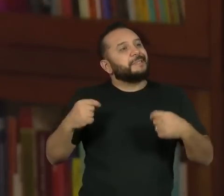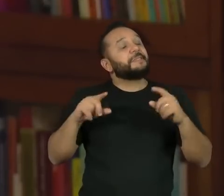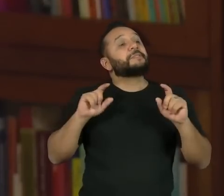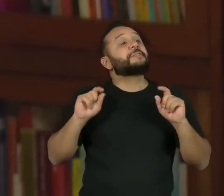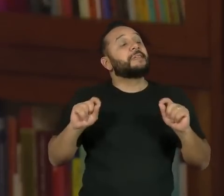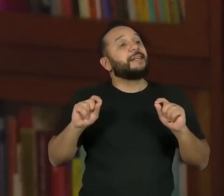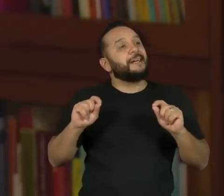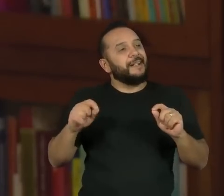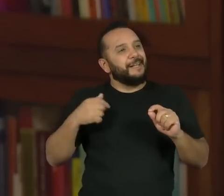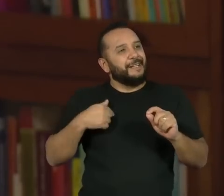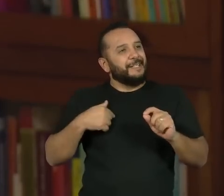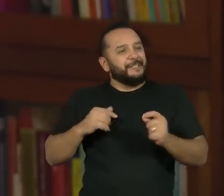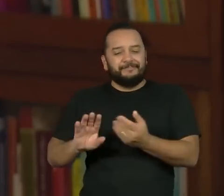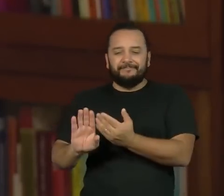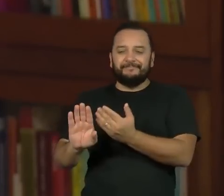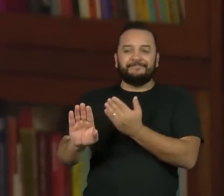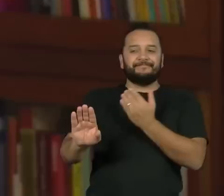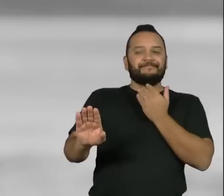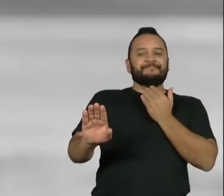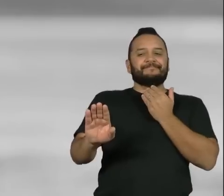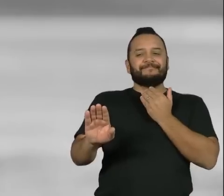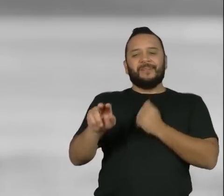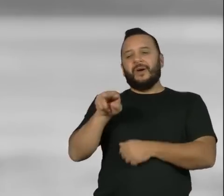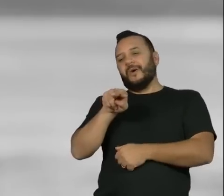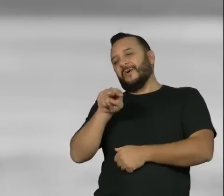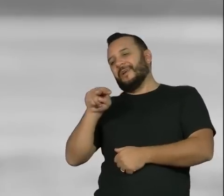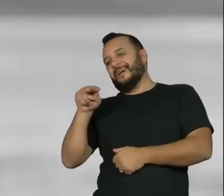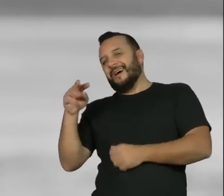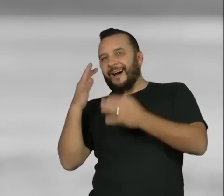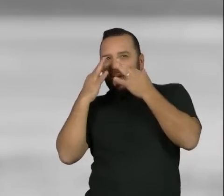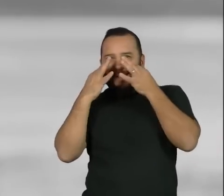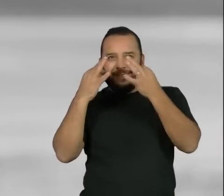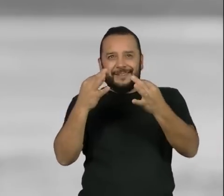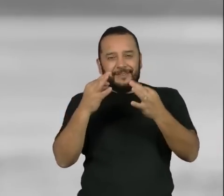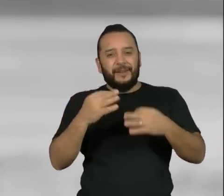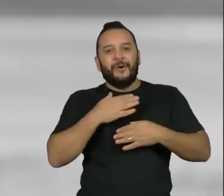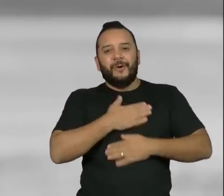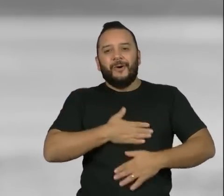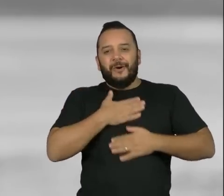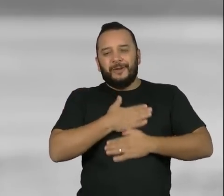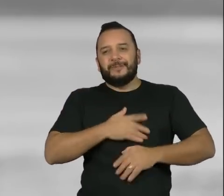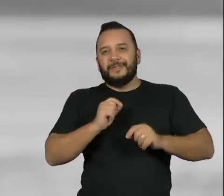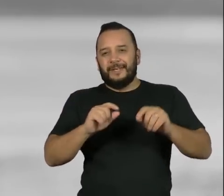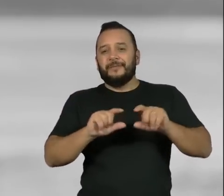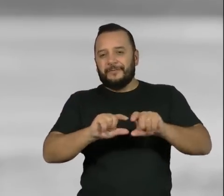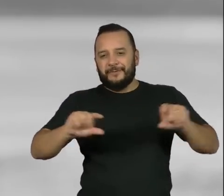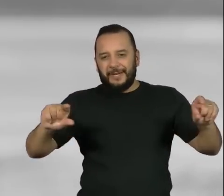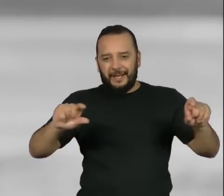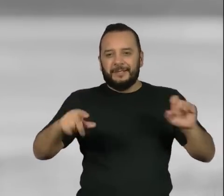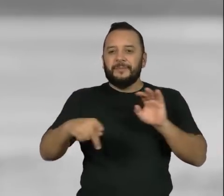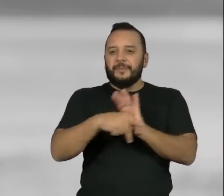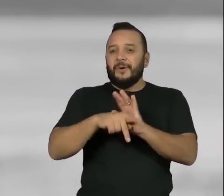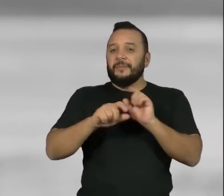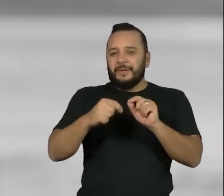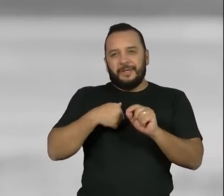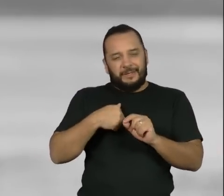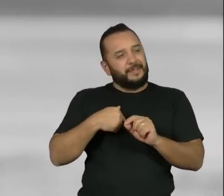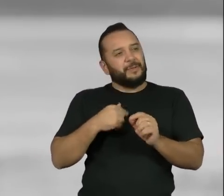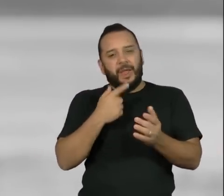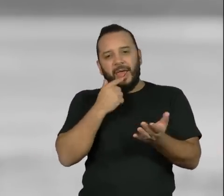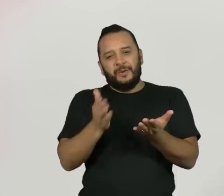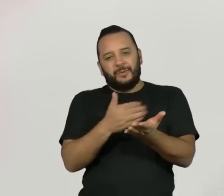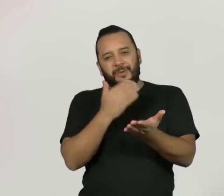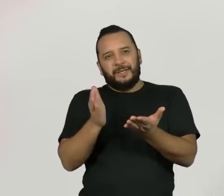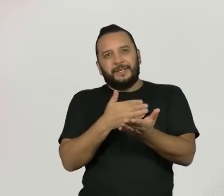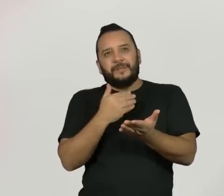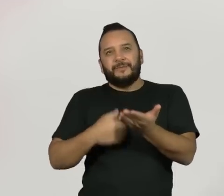para olhar de um jeito mais atento. Eu gosto muito de uma afirmação que encontrei no